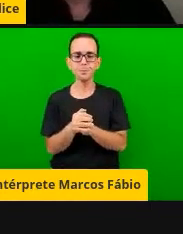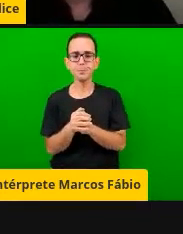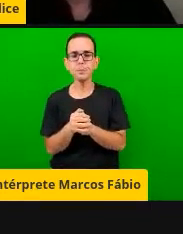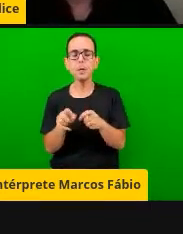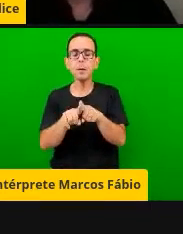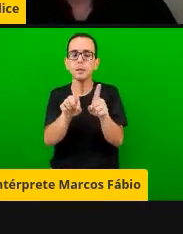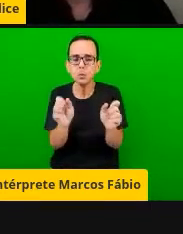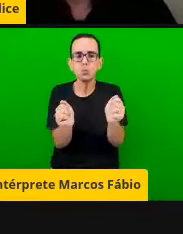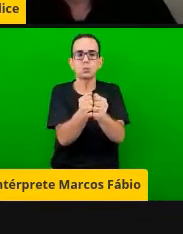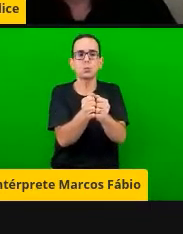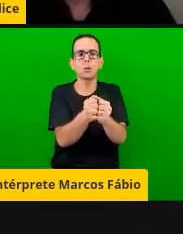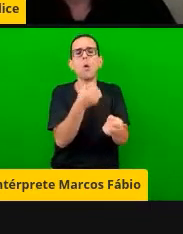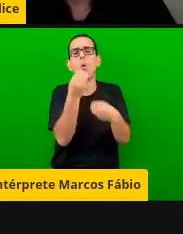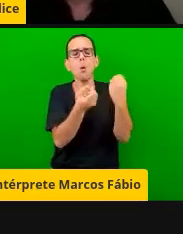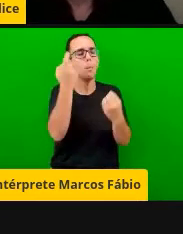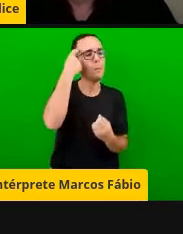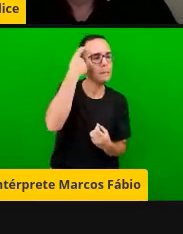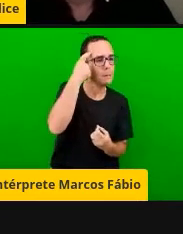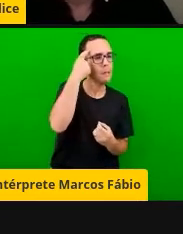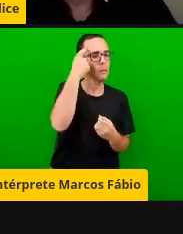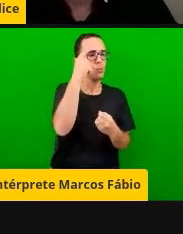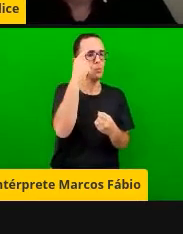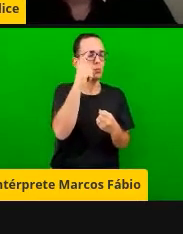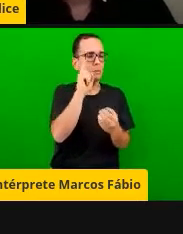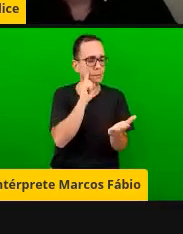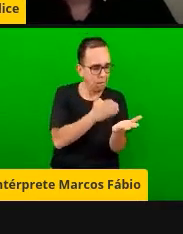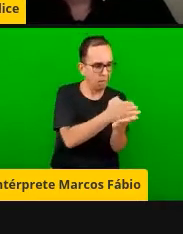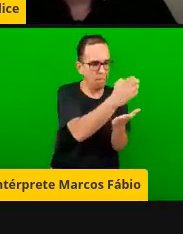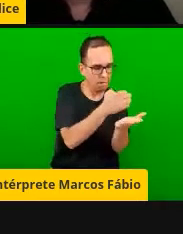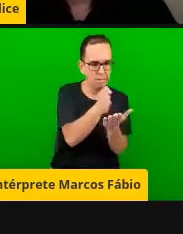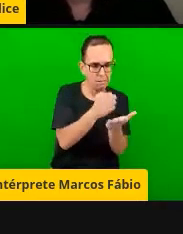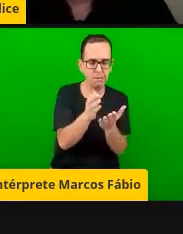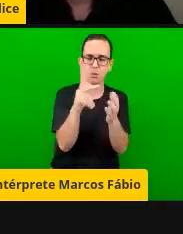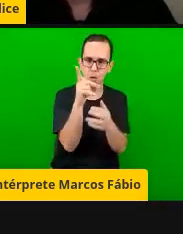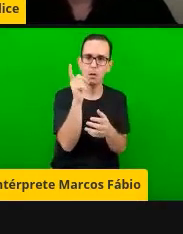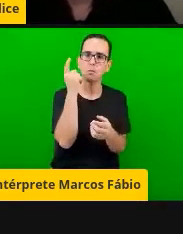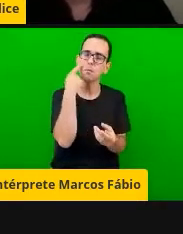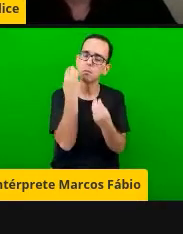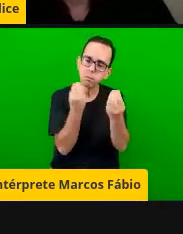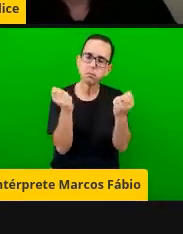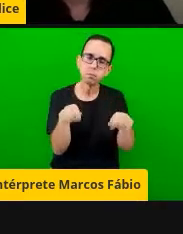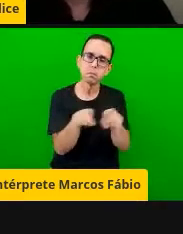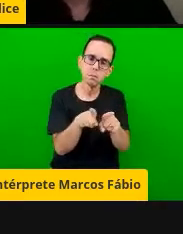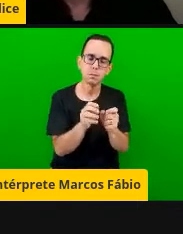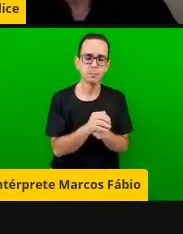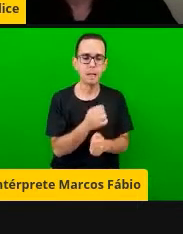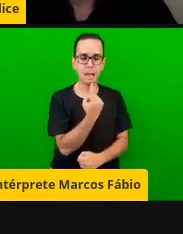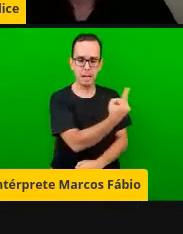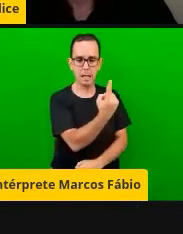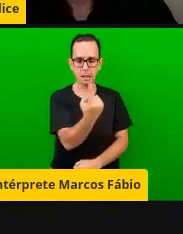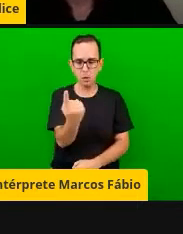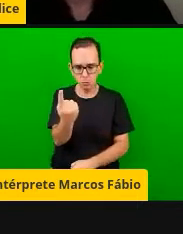como que as correntes do pensamento geográfico trabalham esses conceitos. Então, cada uma dessas correntes trabalha de uma